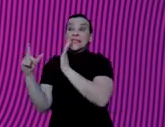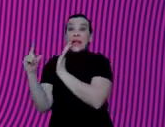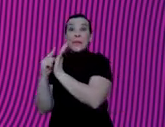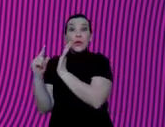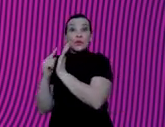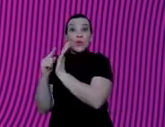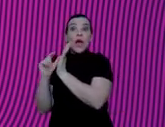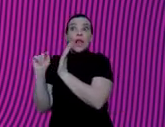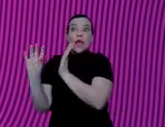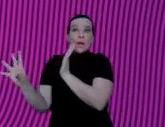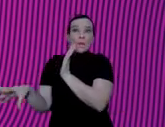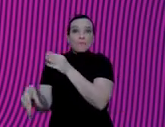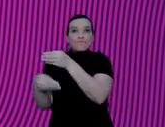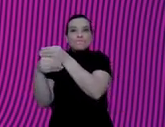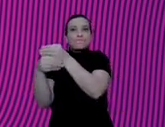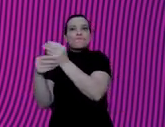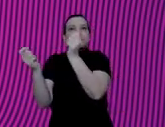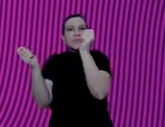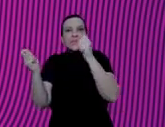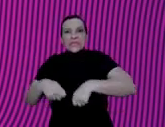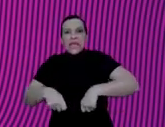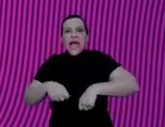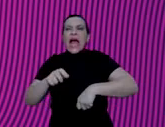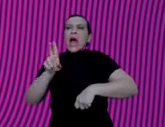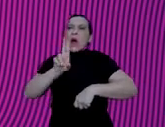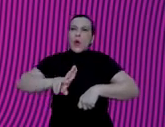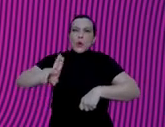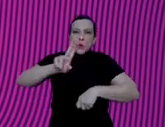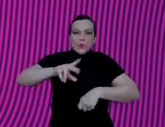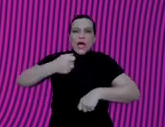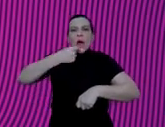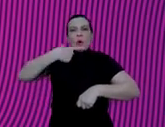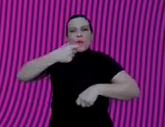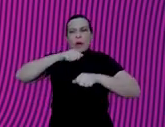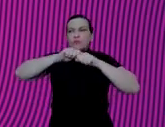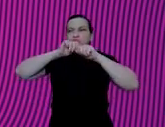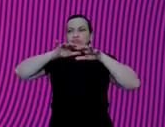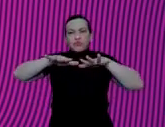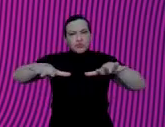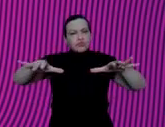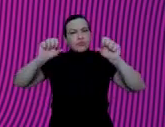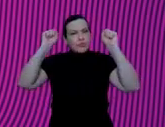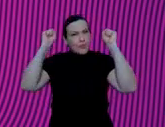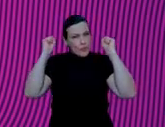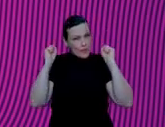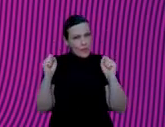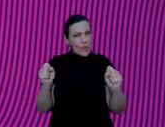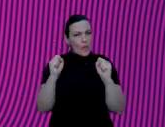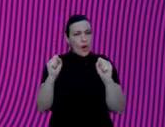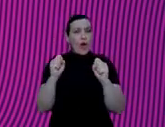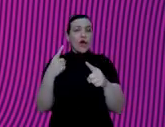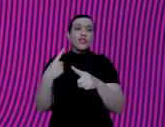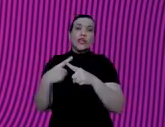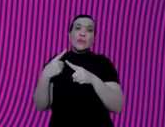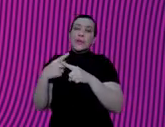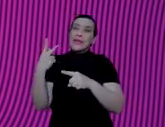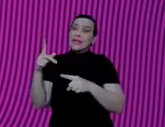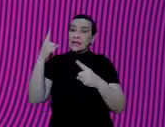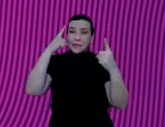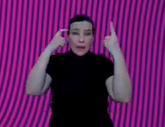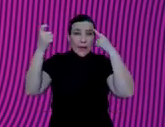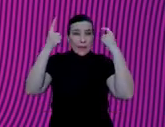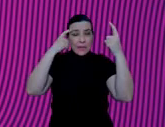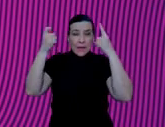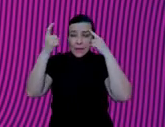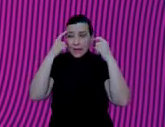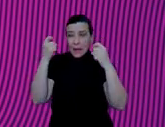médicos para o uso dos seus opioides, né? Analisando os dados que estavam inseridos no prontuário eletrônico.